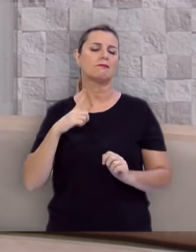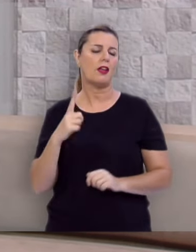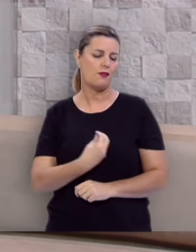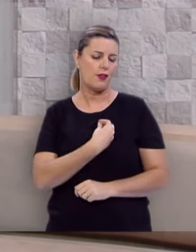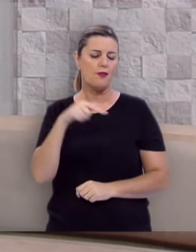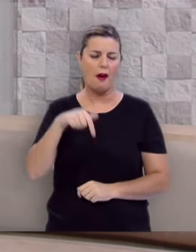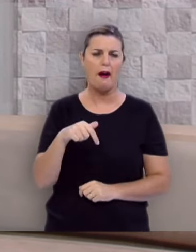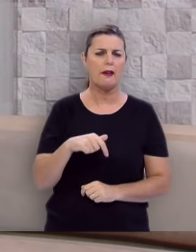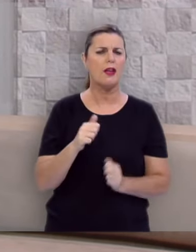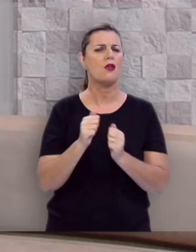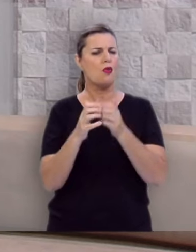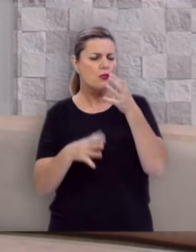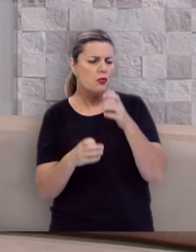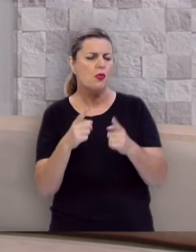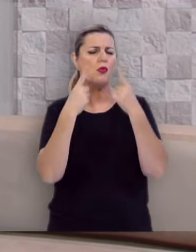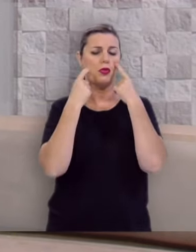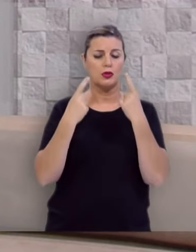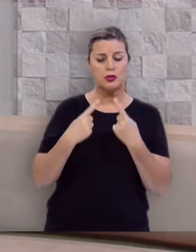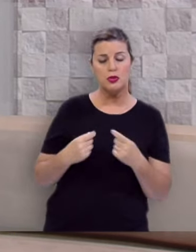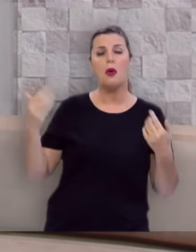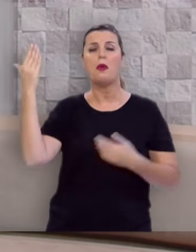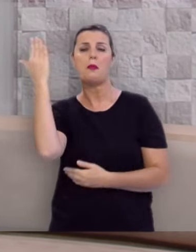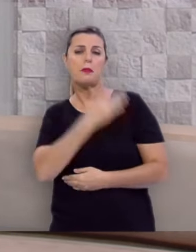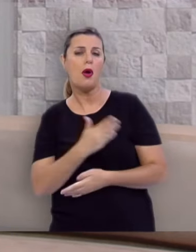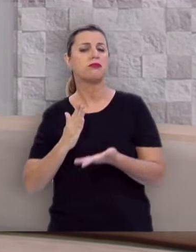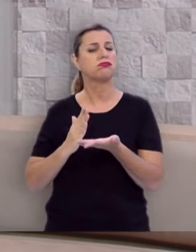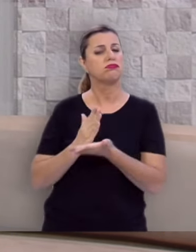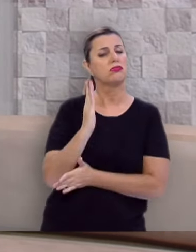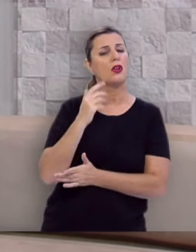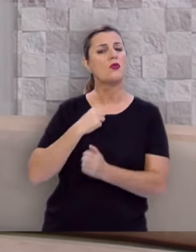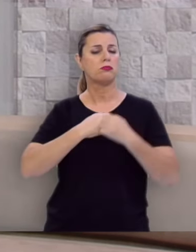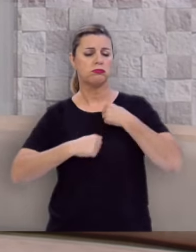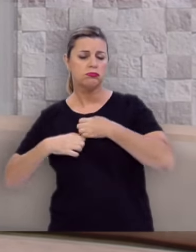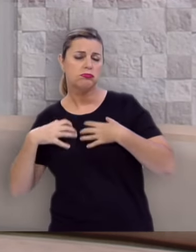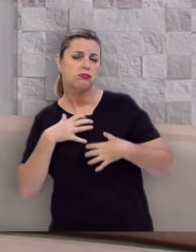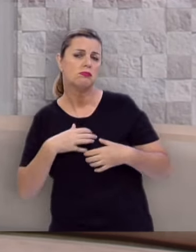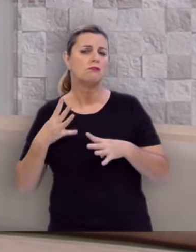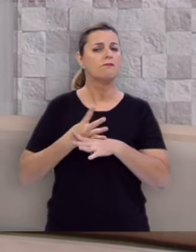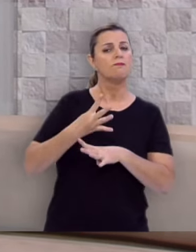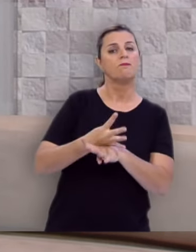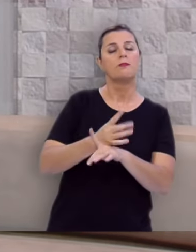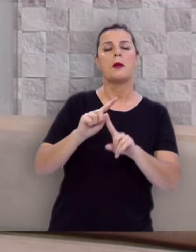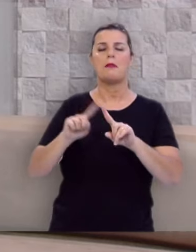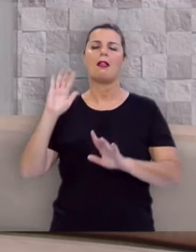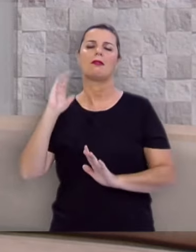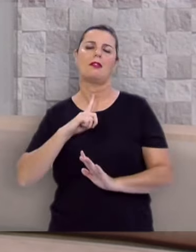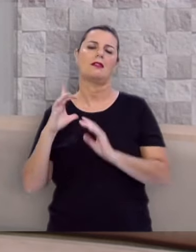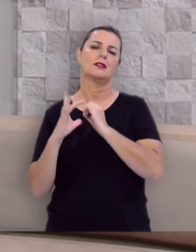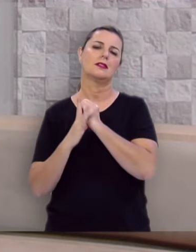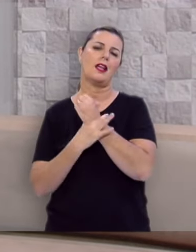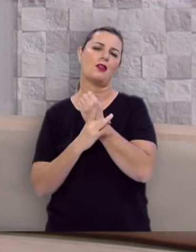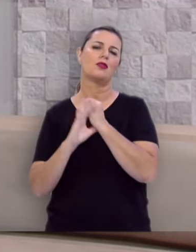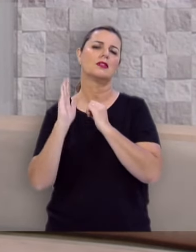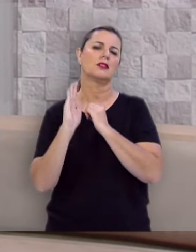aqui com lutas, com lágrimas, com provas, com angústias, com aflições, mas nós estamos